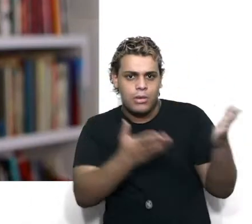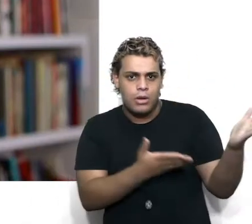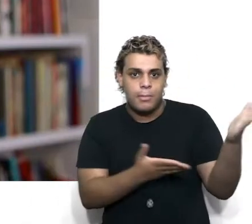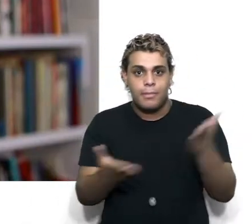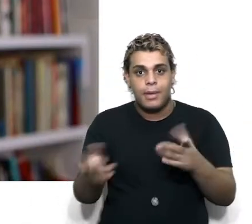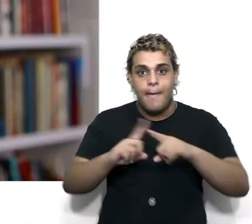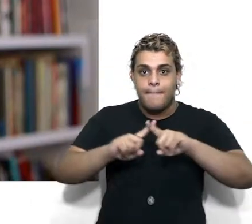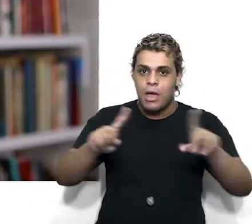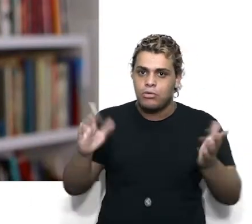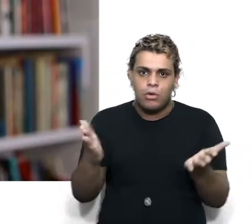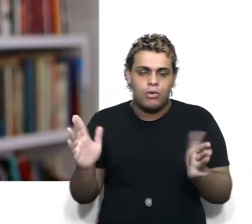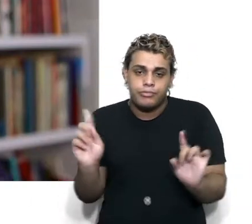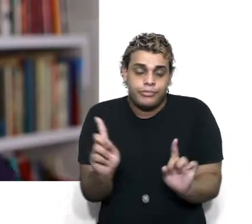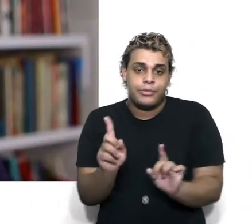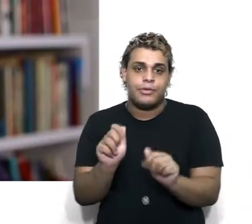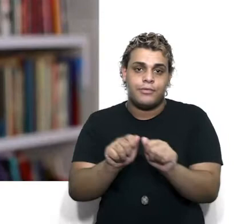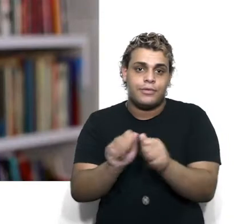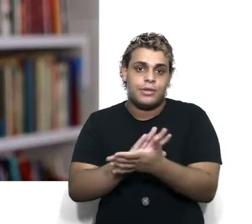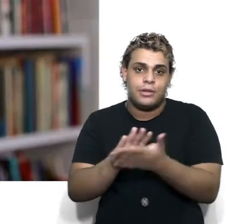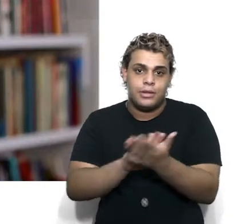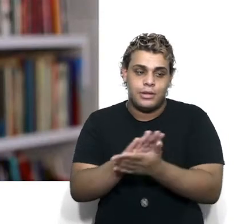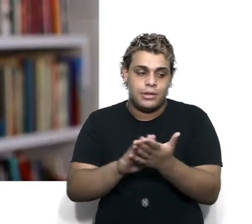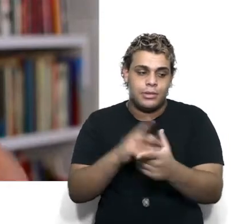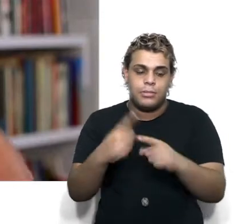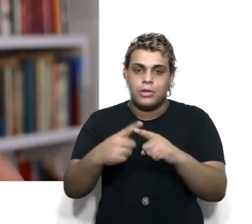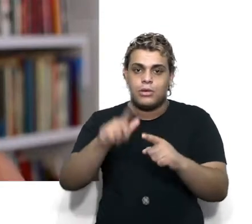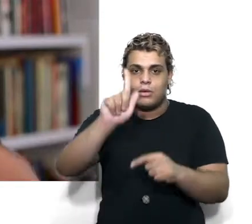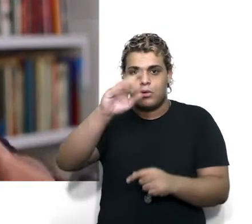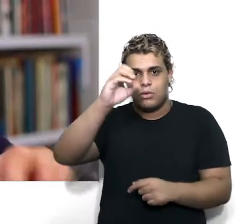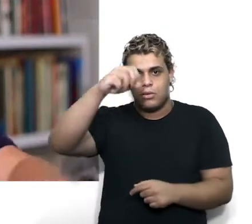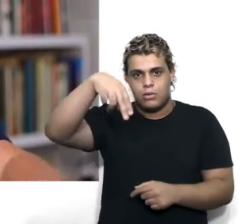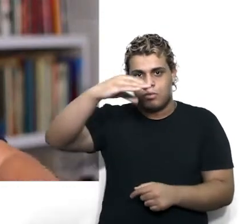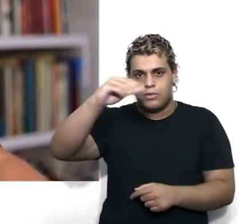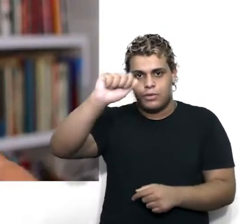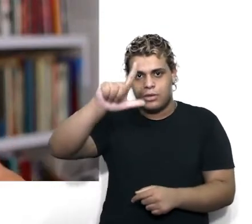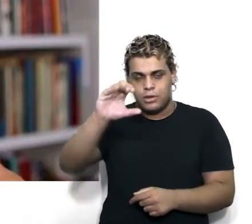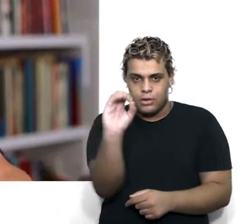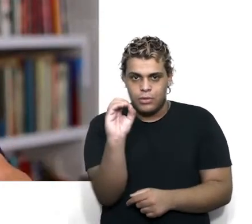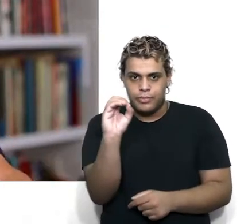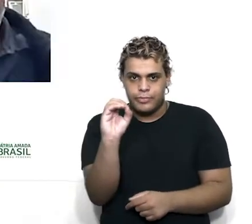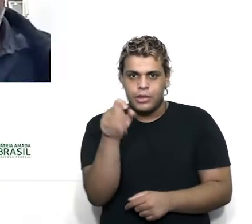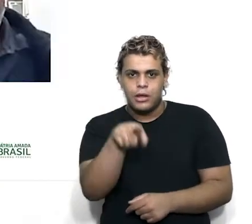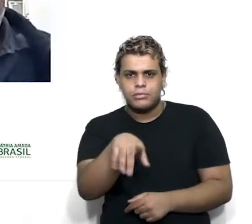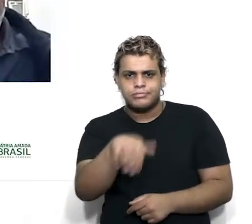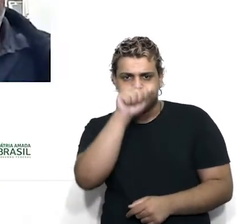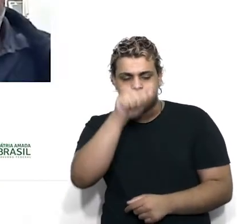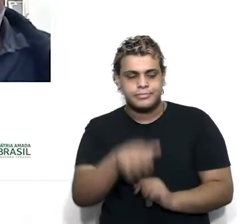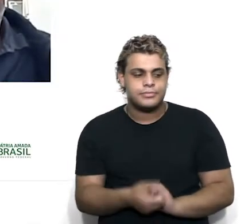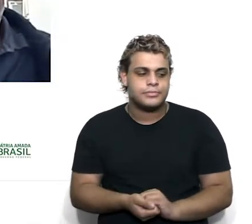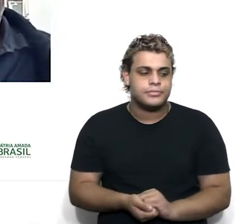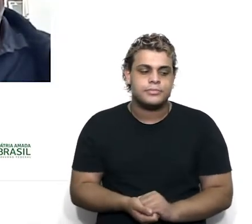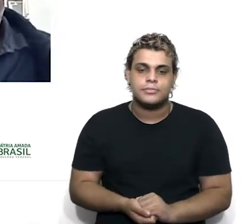Só que hoje eu não vou fazer nada disso, porque é o Gonçalo Tavares, meu amigo, e eu quero colocar no ar.